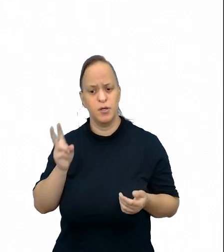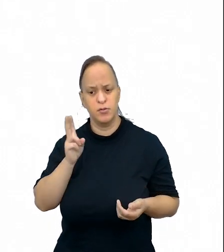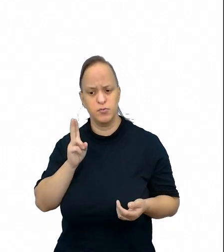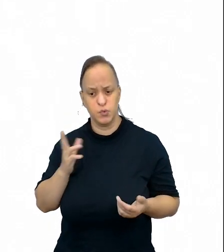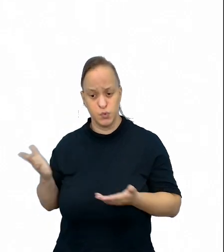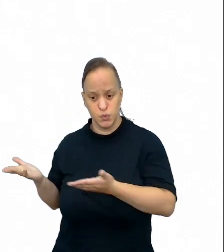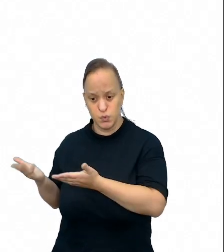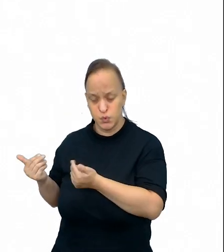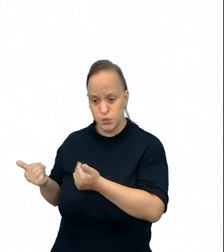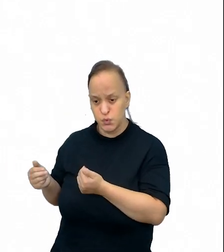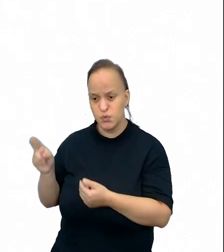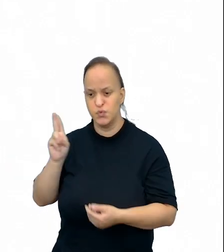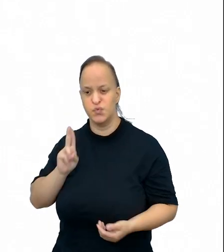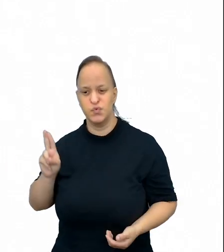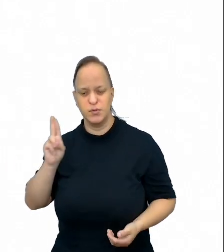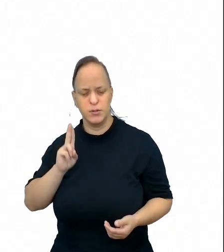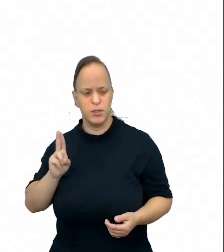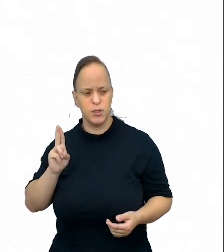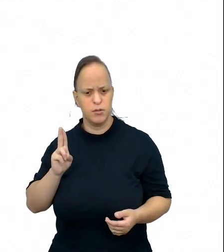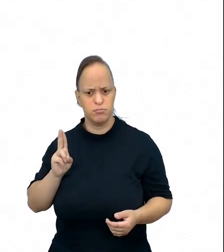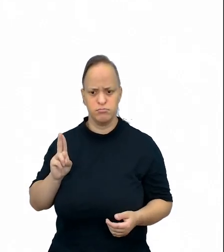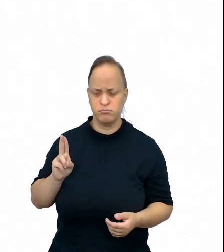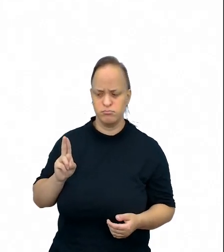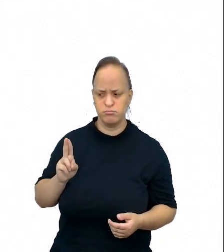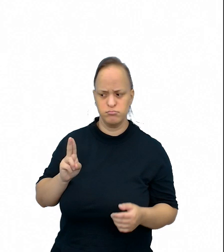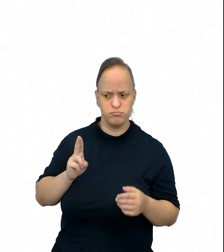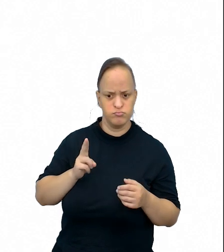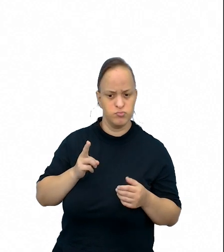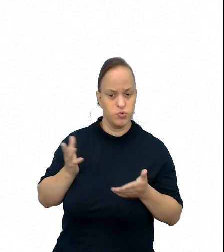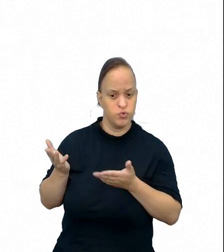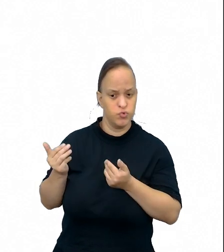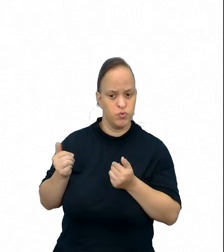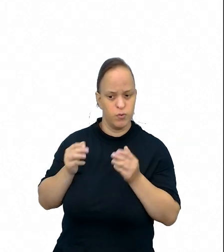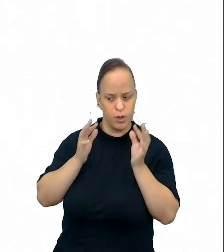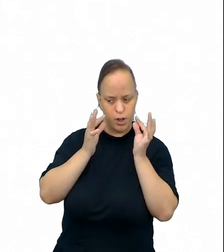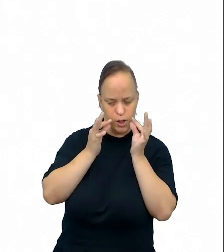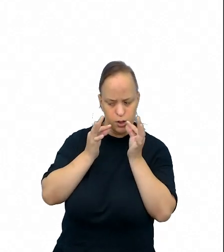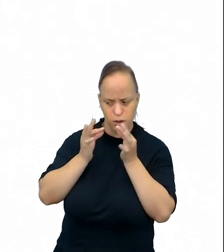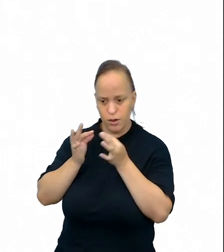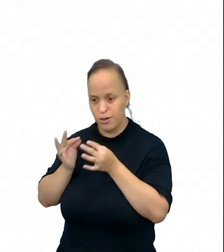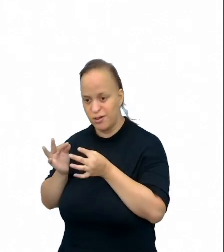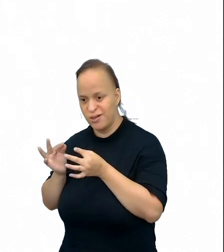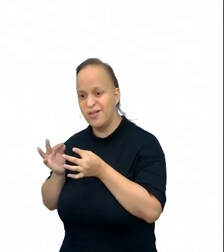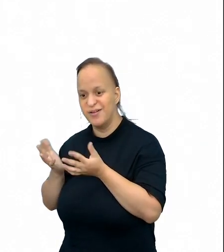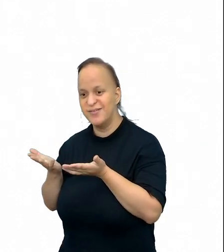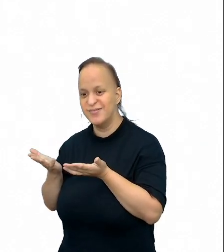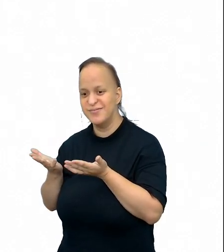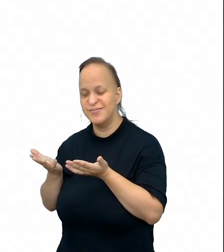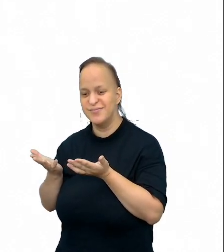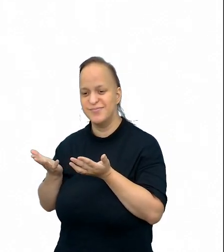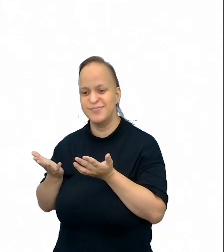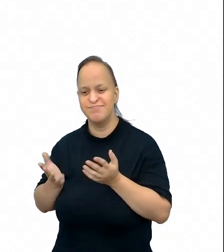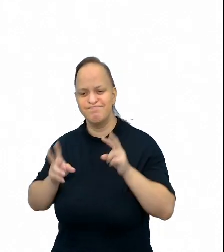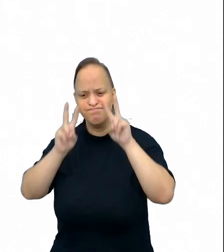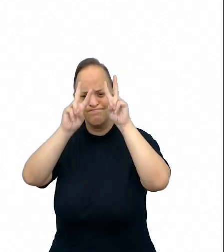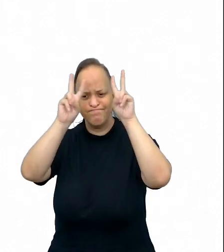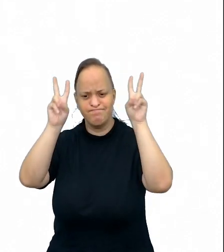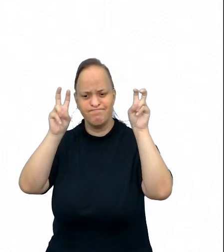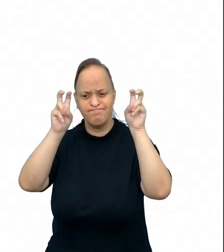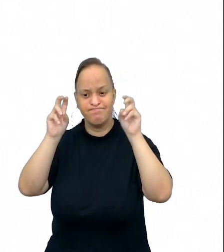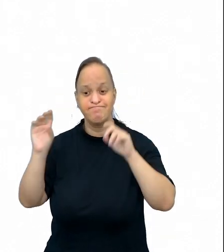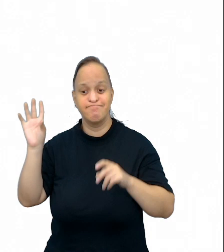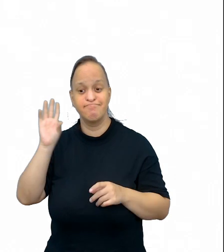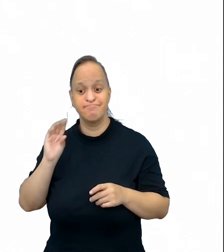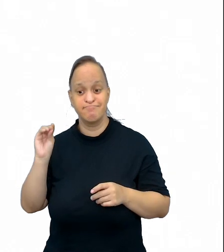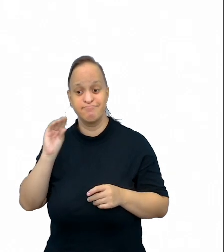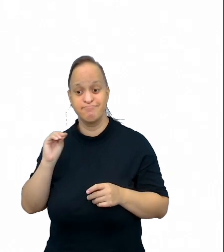né? Então, chama a atenção desse estudante. Nessa aula, o gênero textual estudado é oral, é a oralidade,